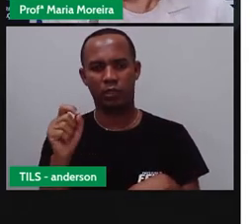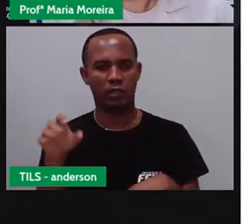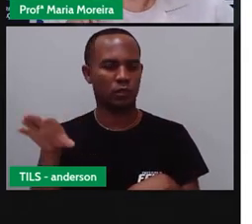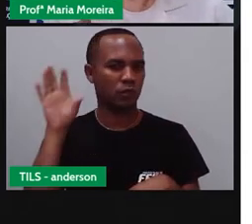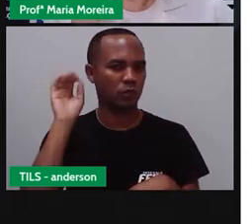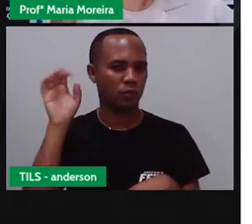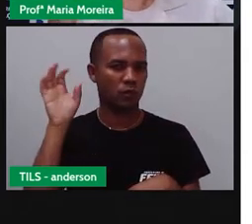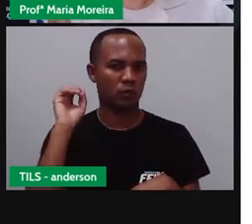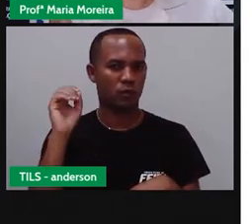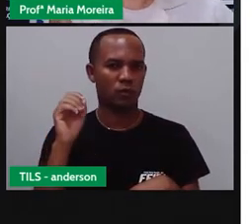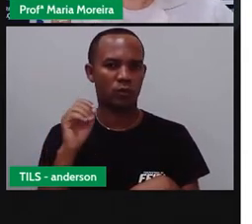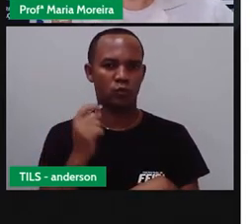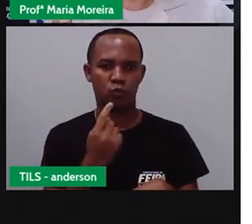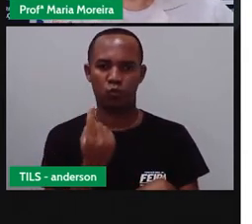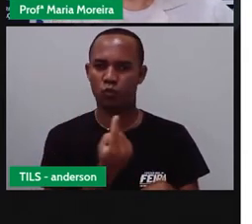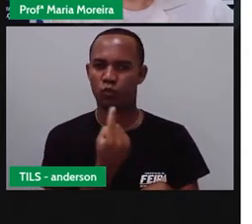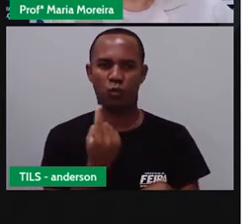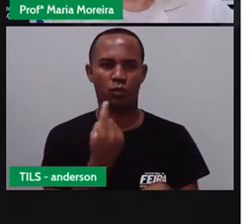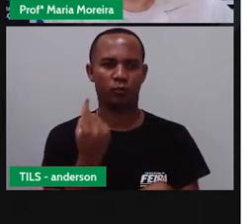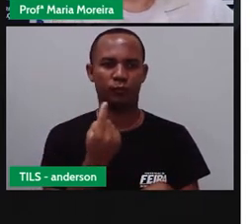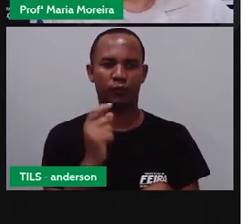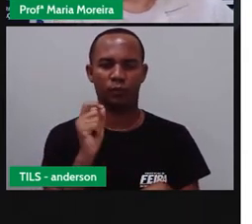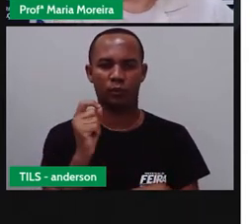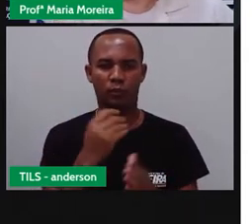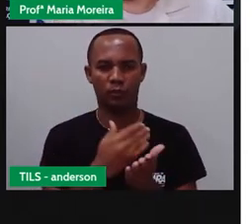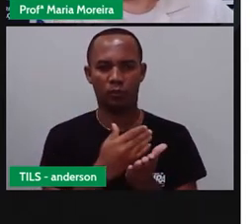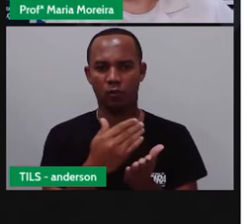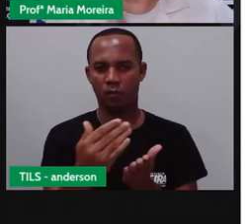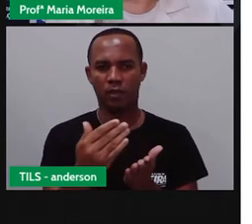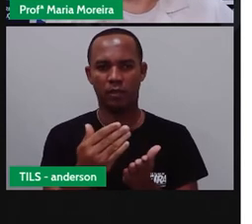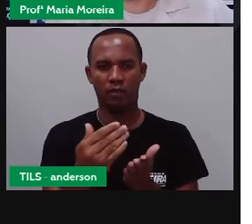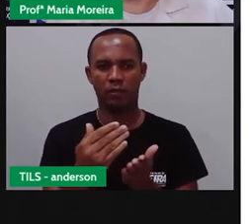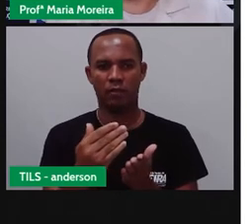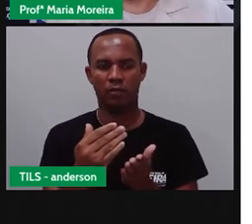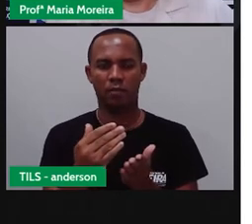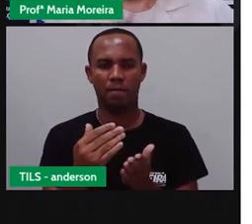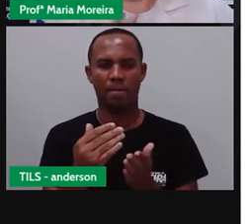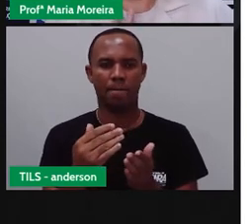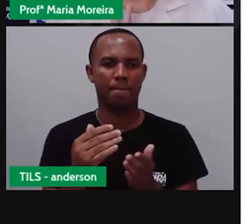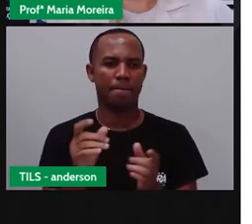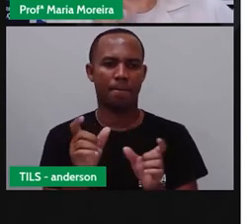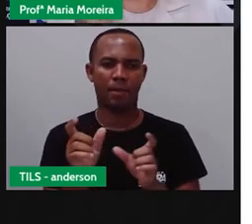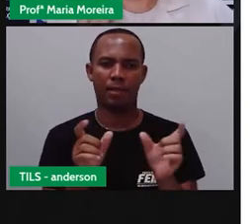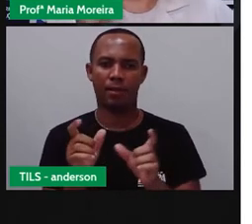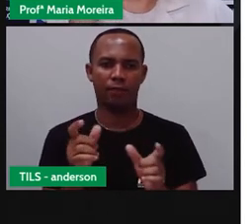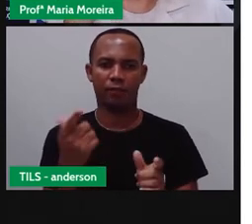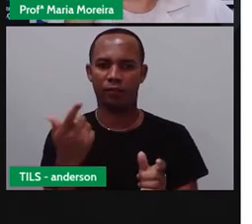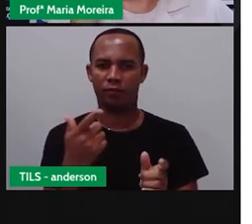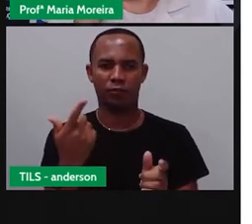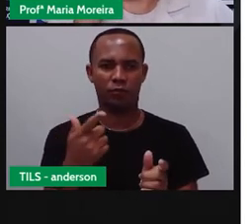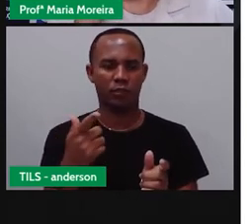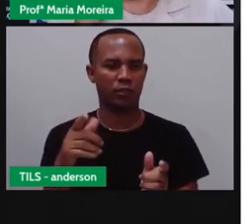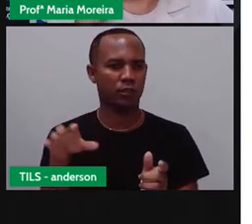Som ele sozinho não né No início da palavra ele não tem som mas quando ele se juntam com essas três